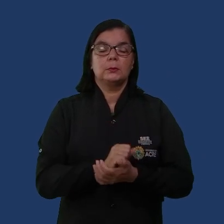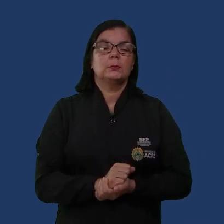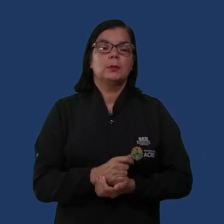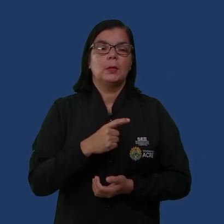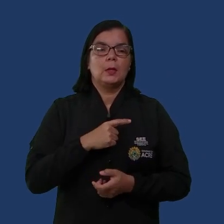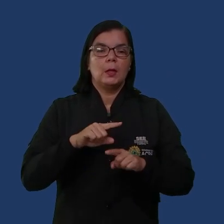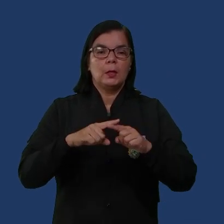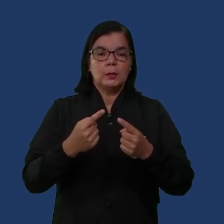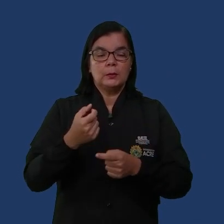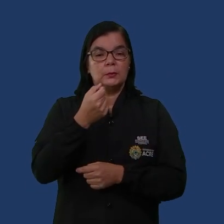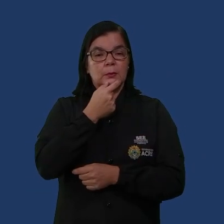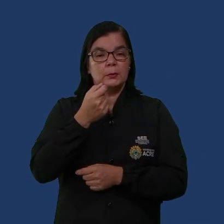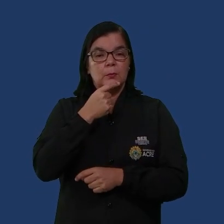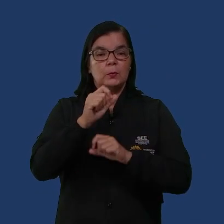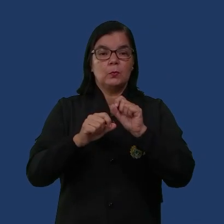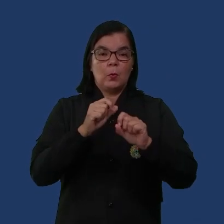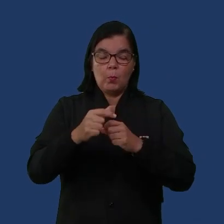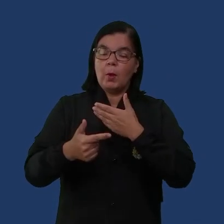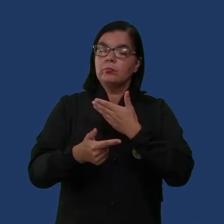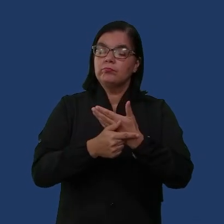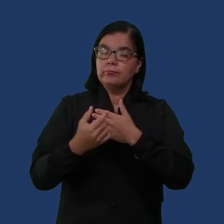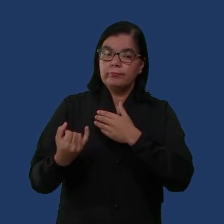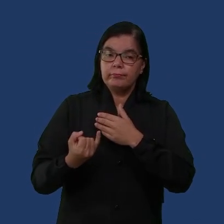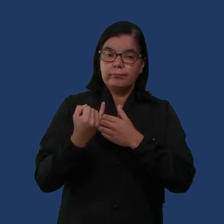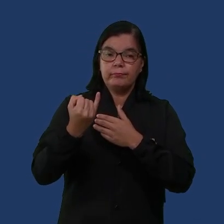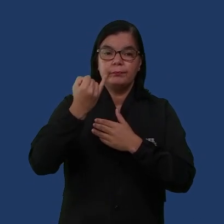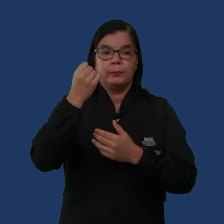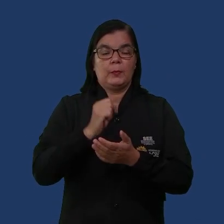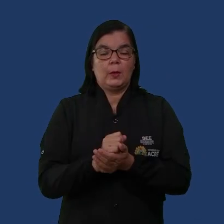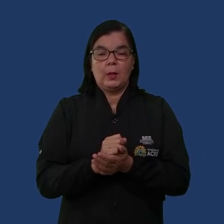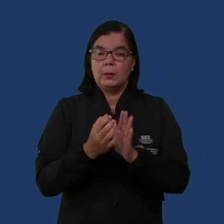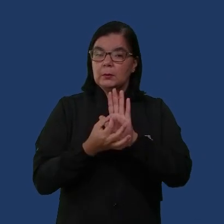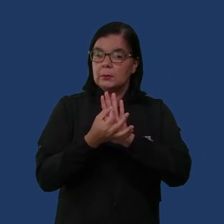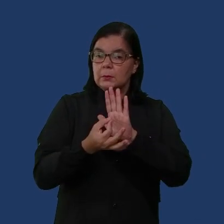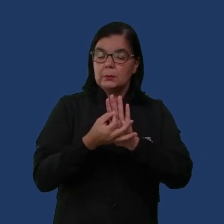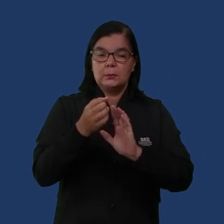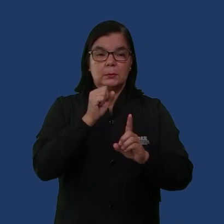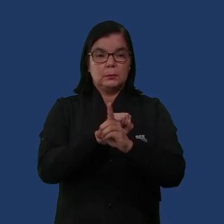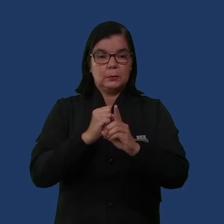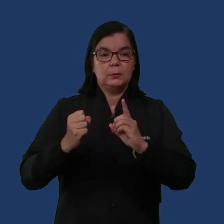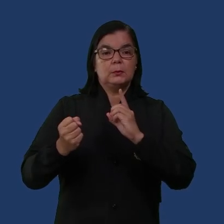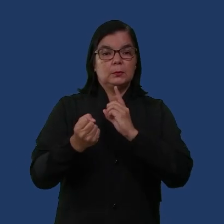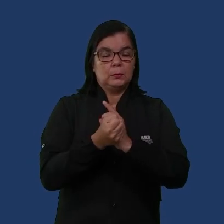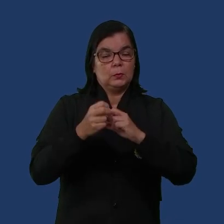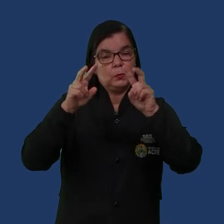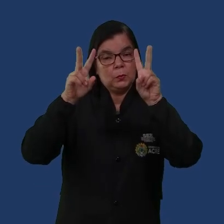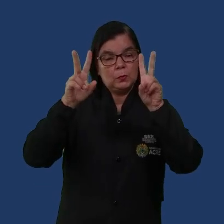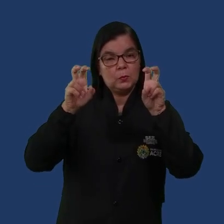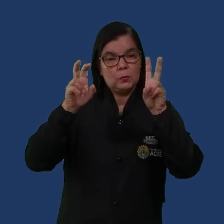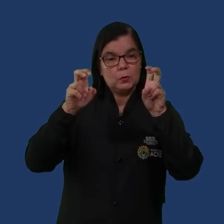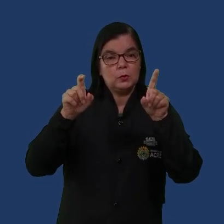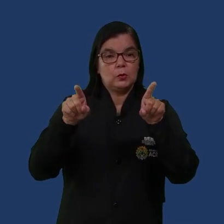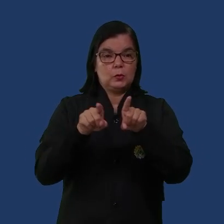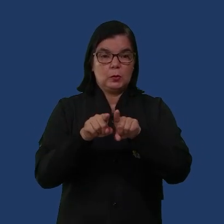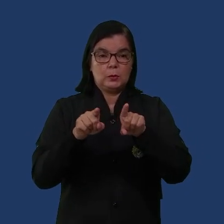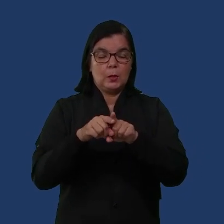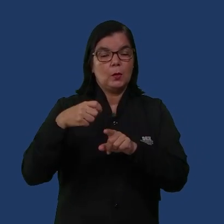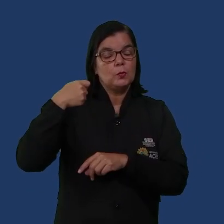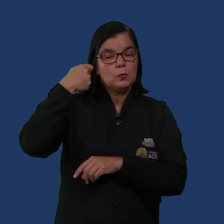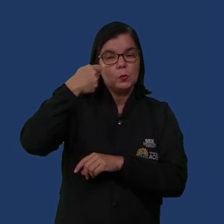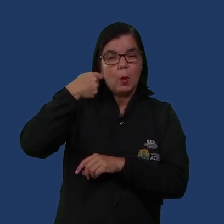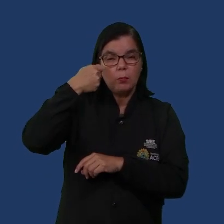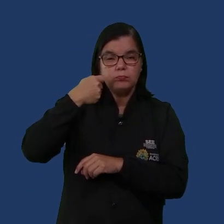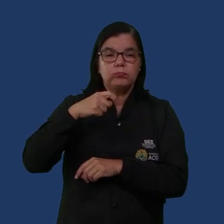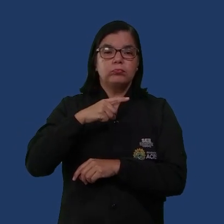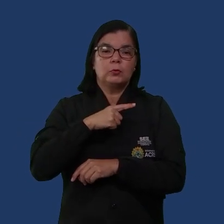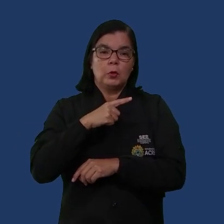seguinte: a paródia desempenha um papel fundamental na crítica social, permitindo que artistas